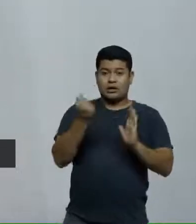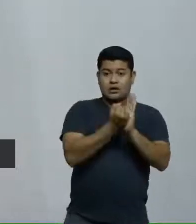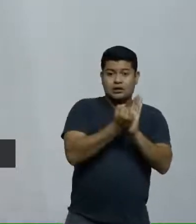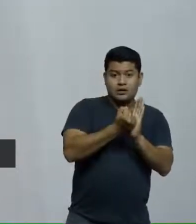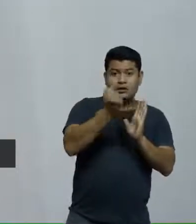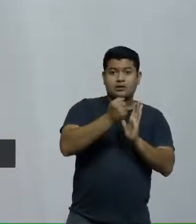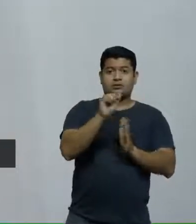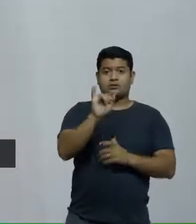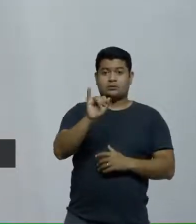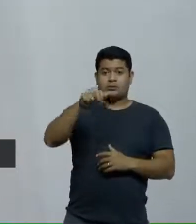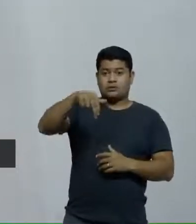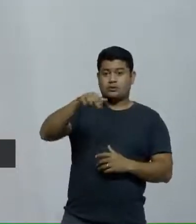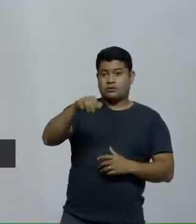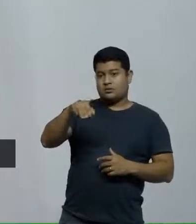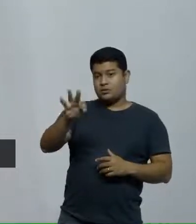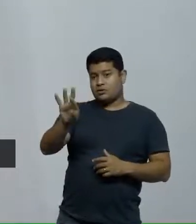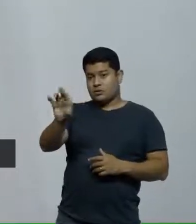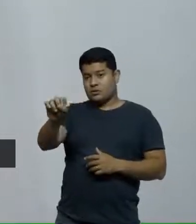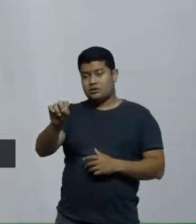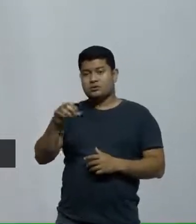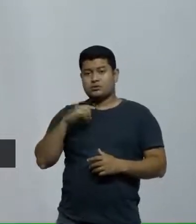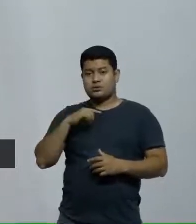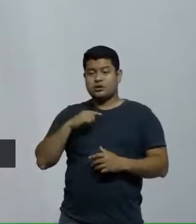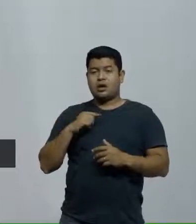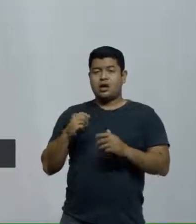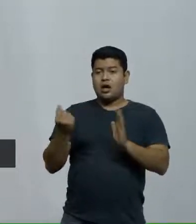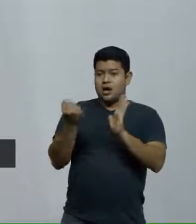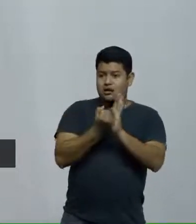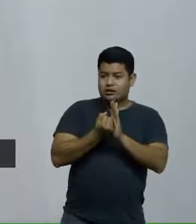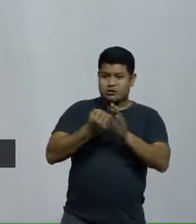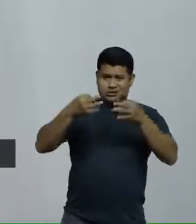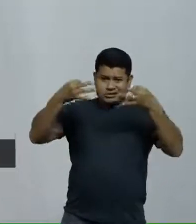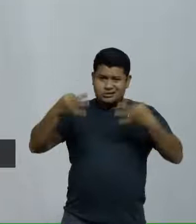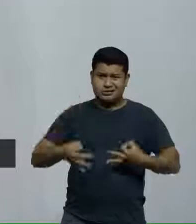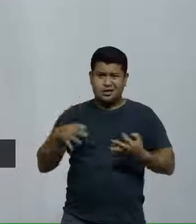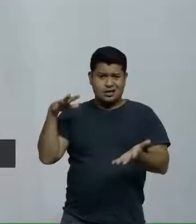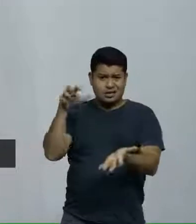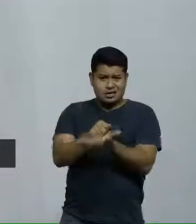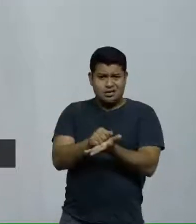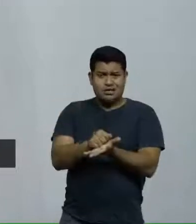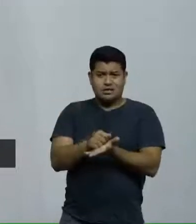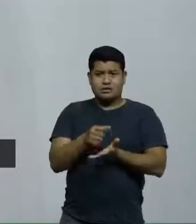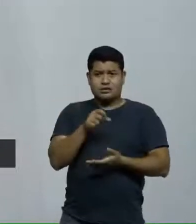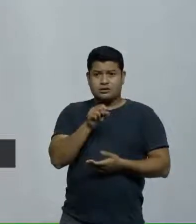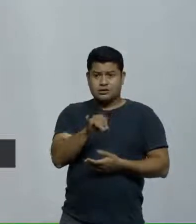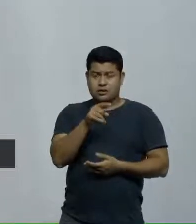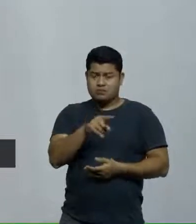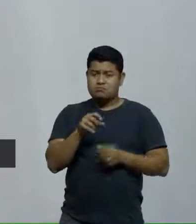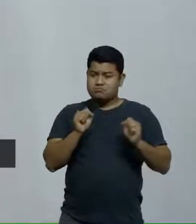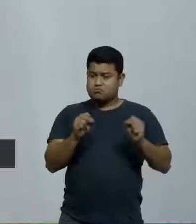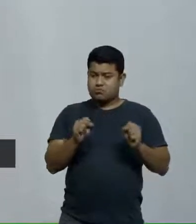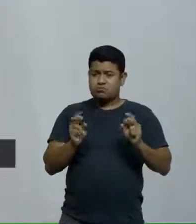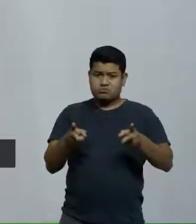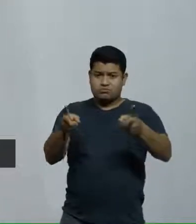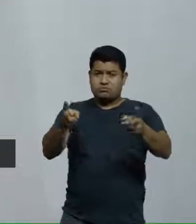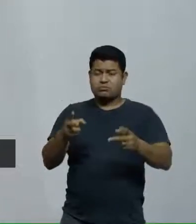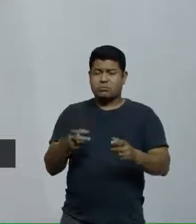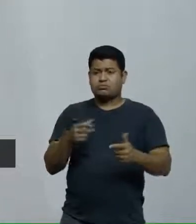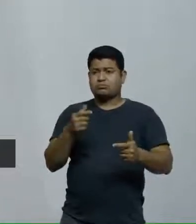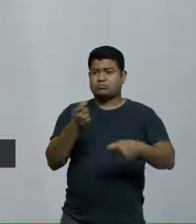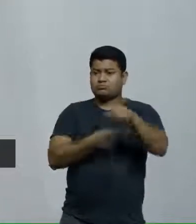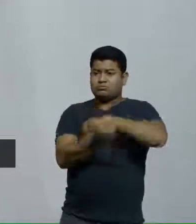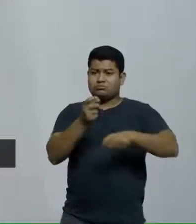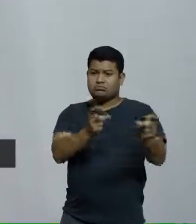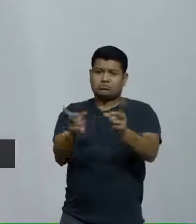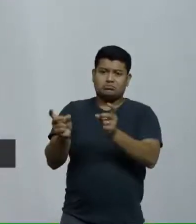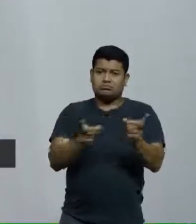estão devidamente registrados, se aquela empresa ainda ela continua podendo, né, comercializar, se ela se adequou, de